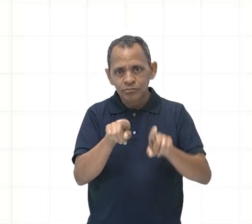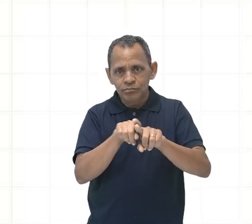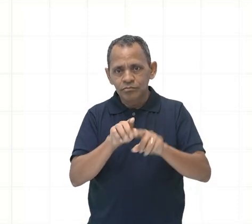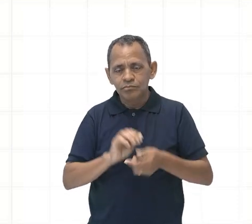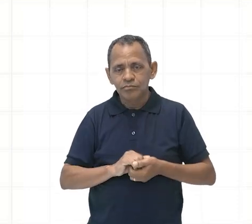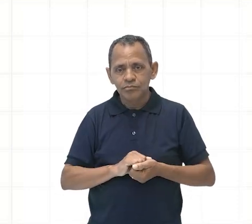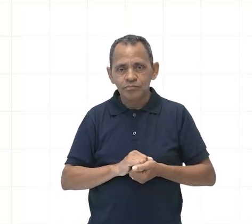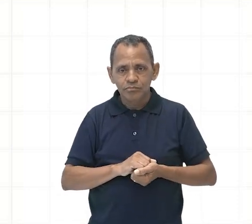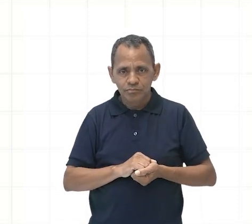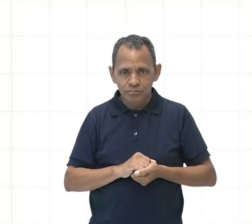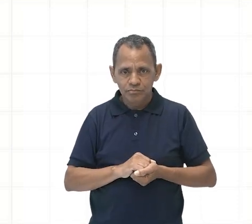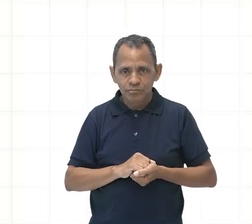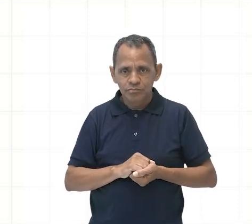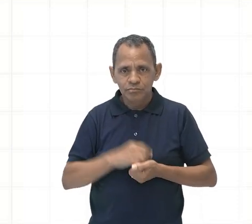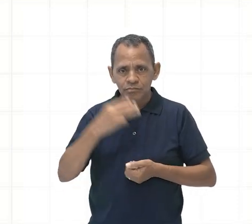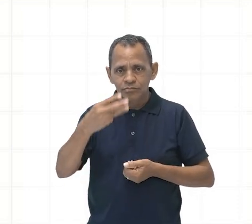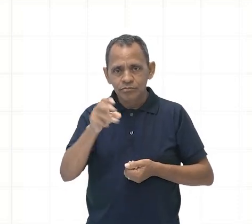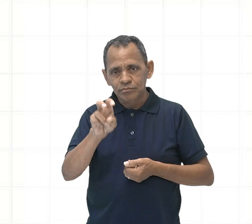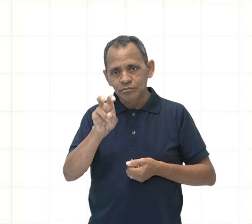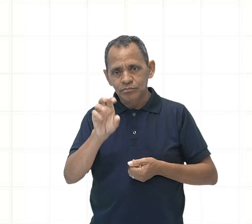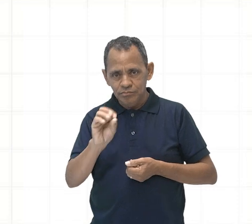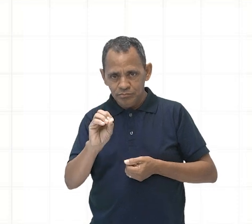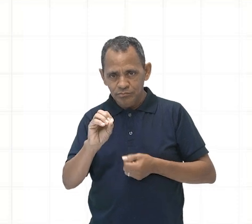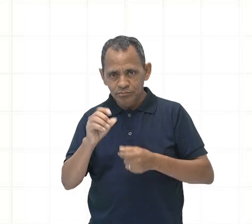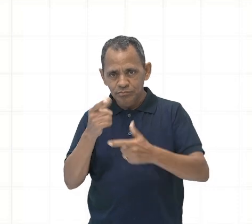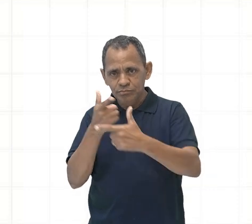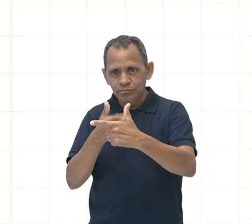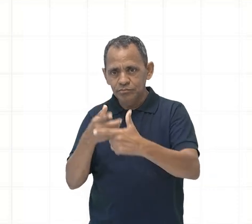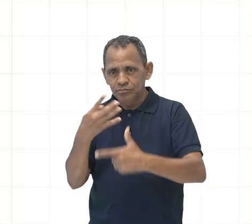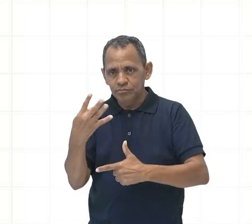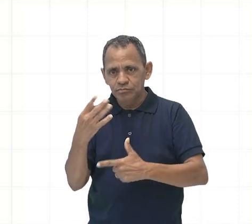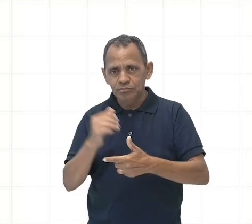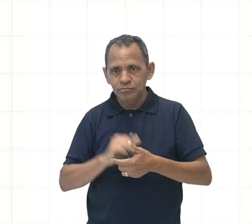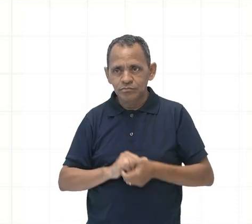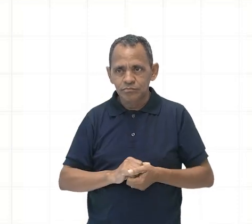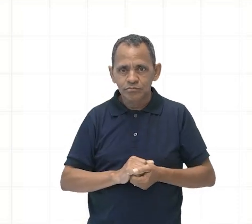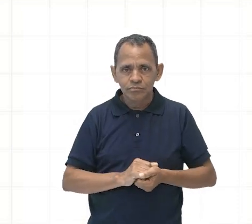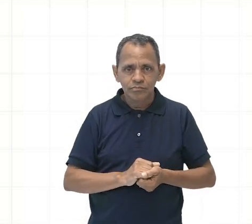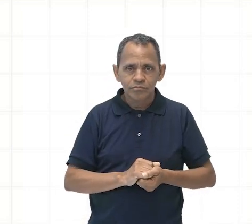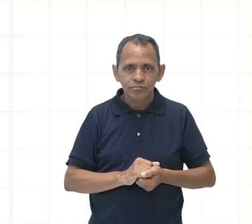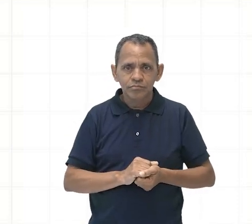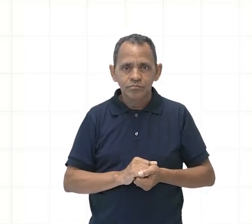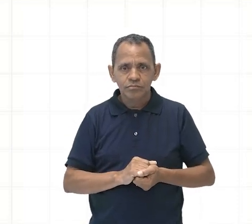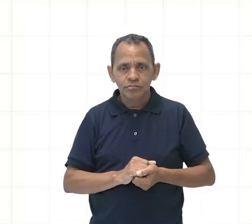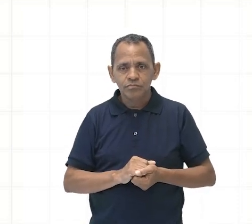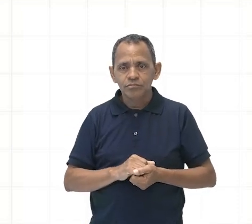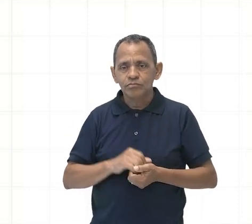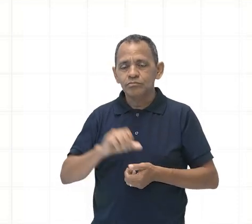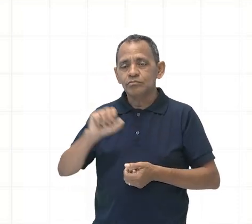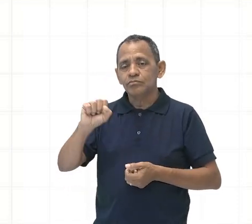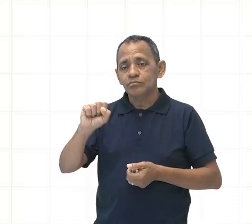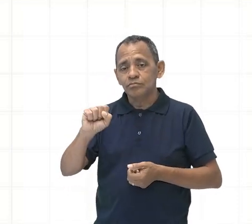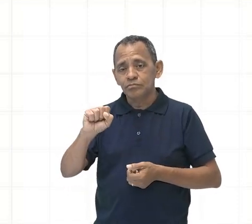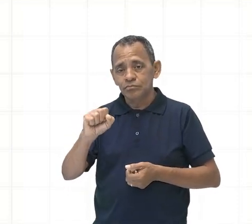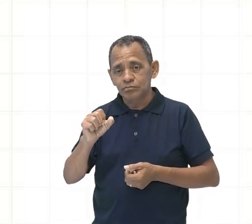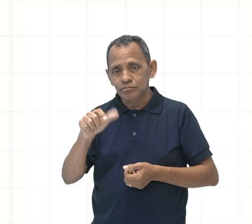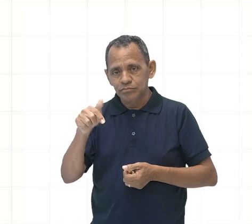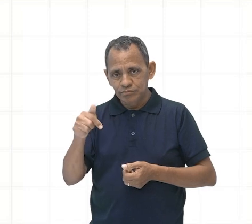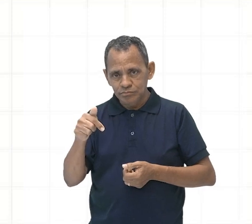4. E 350 dividido por 4 dá